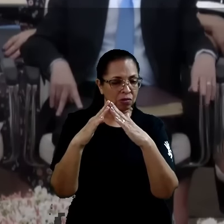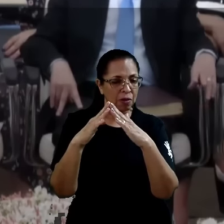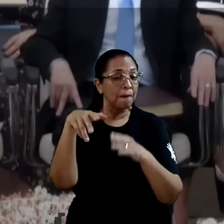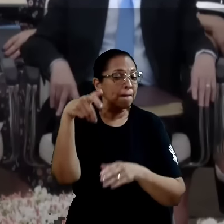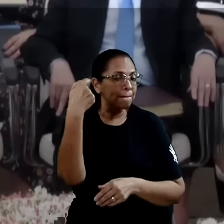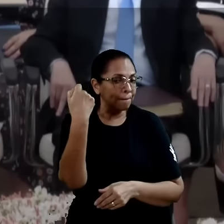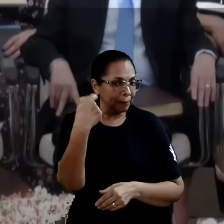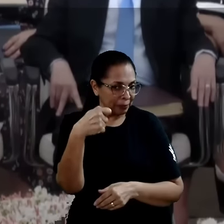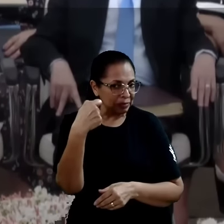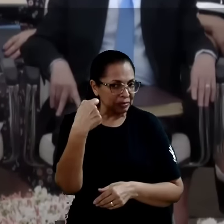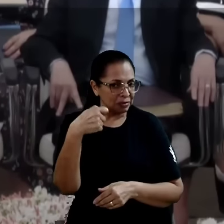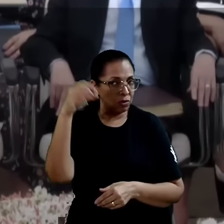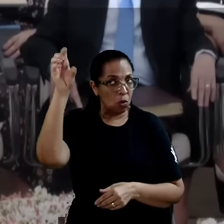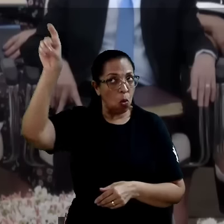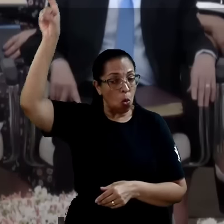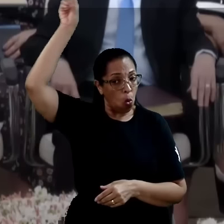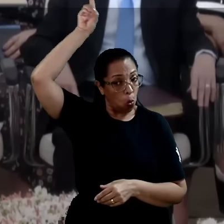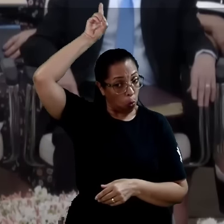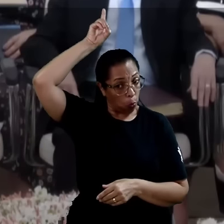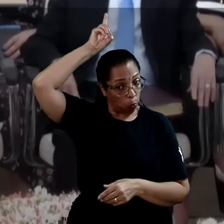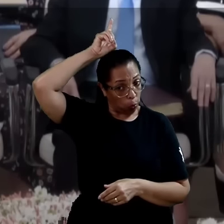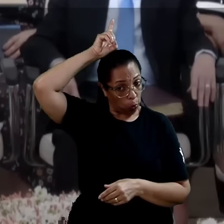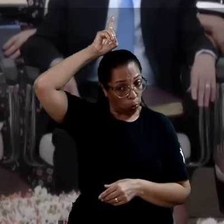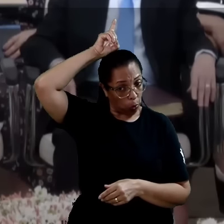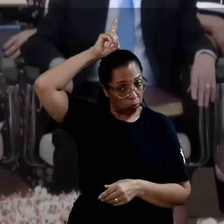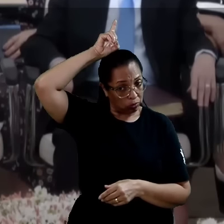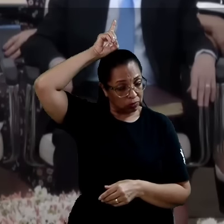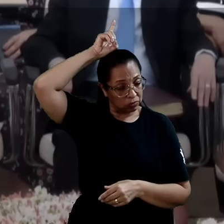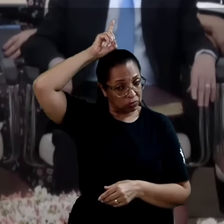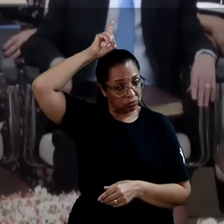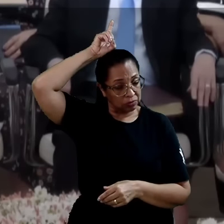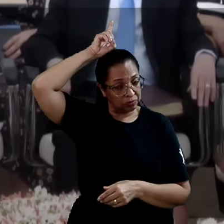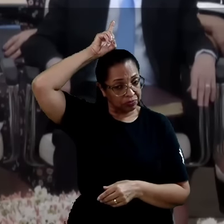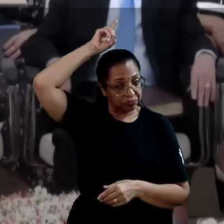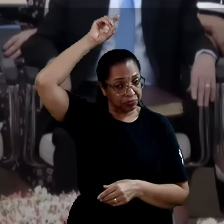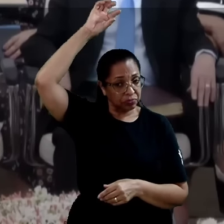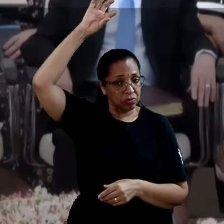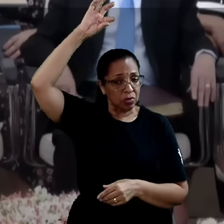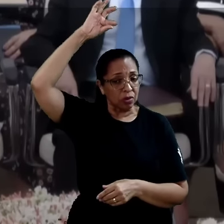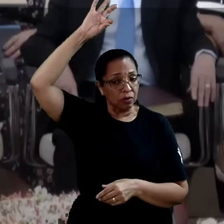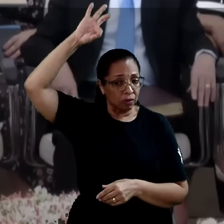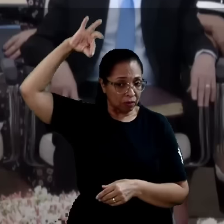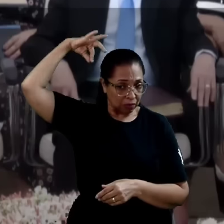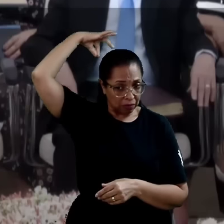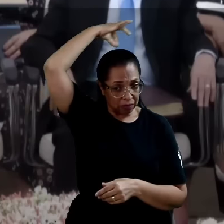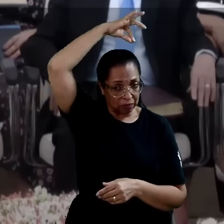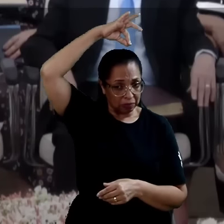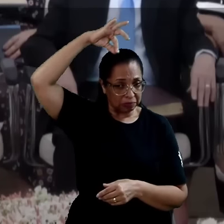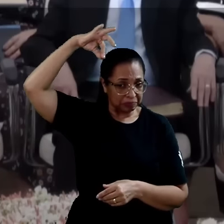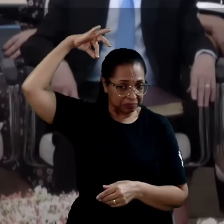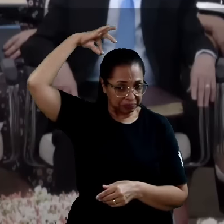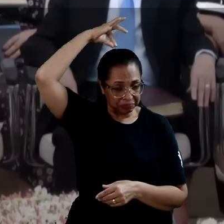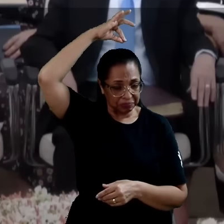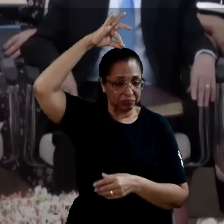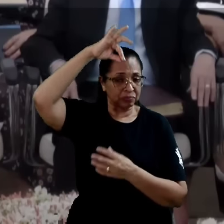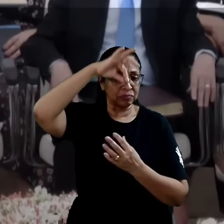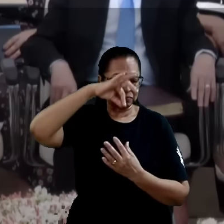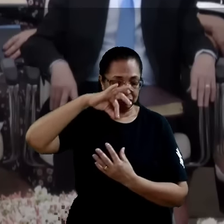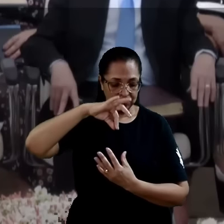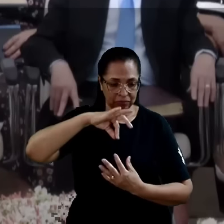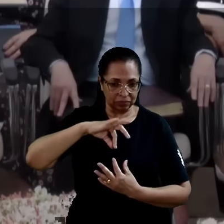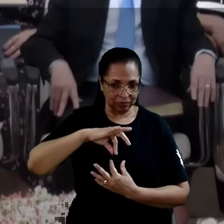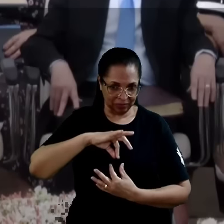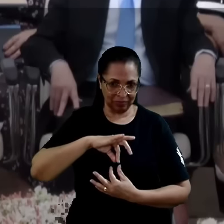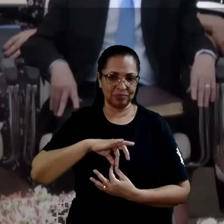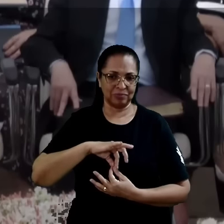espirituais eu ando um tanto quanto preocupada sabe por qu eu vou dizer para você ao que Deus me